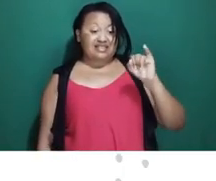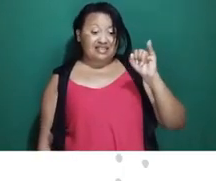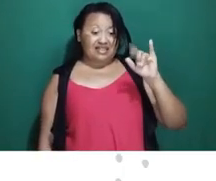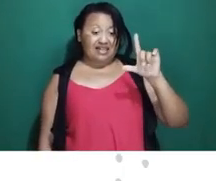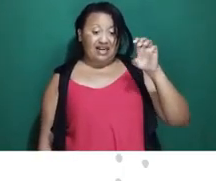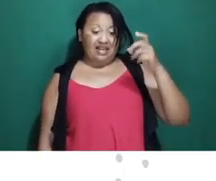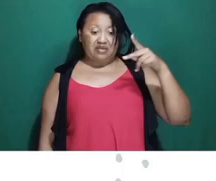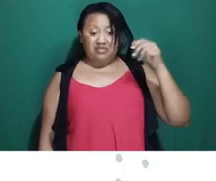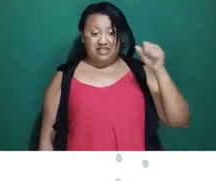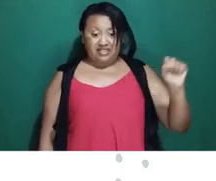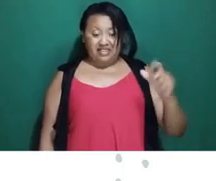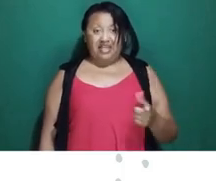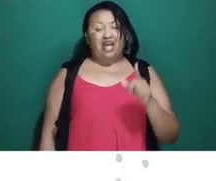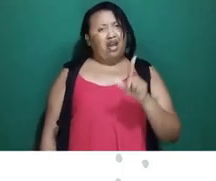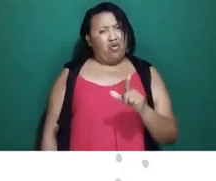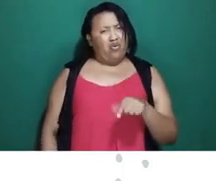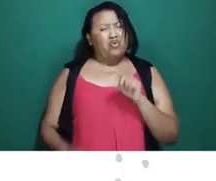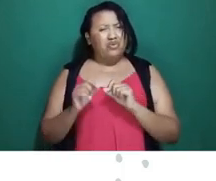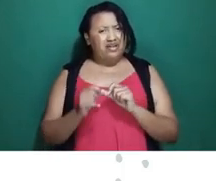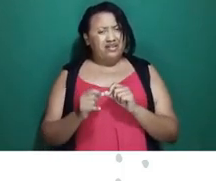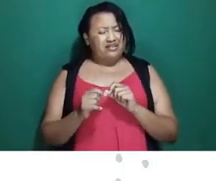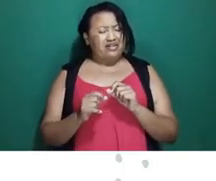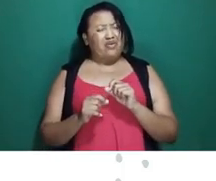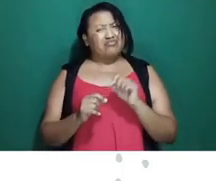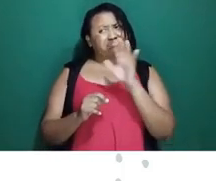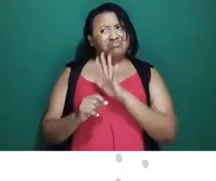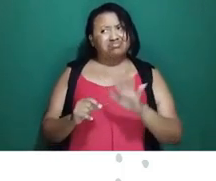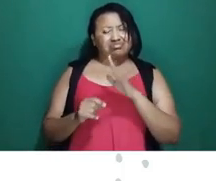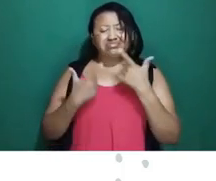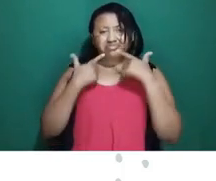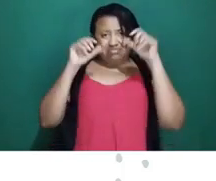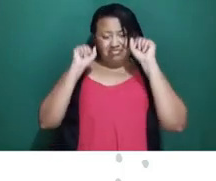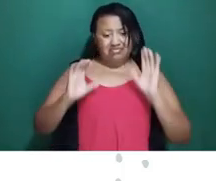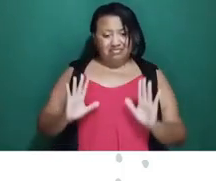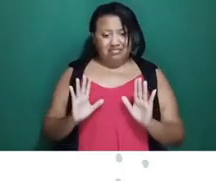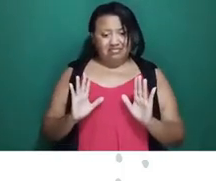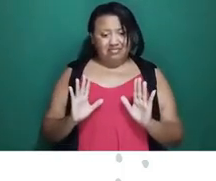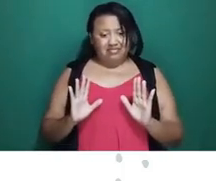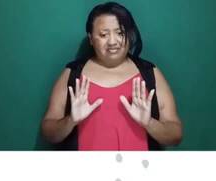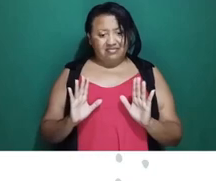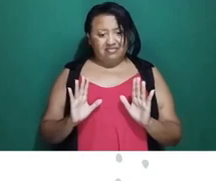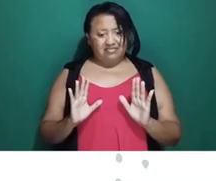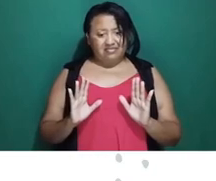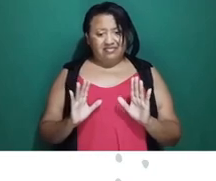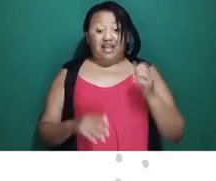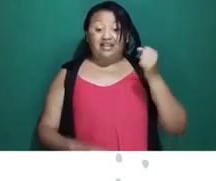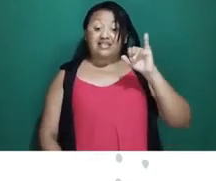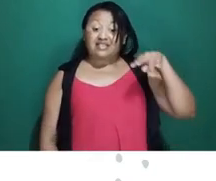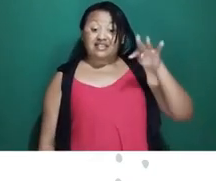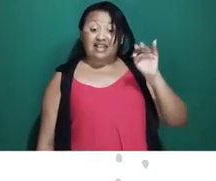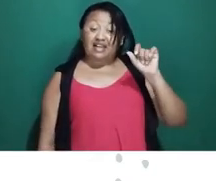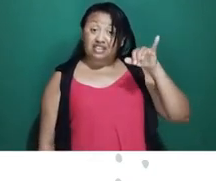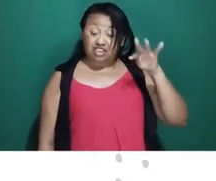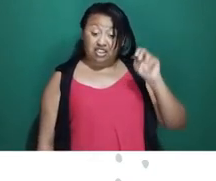e assim leve sim é uma figura de linguagem que pode ser a mesma figura de linguagem sintática